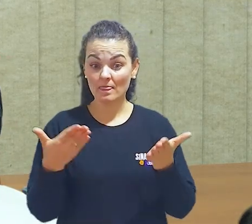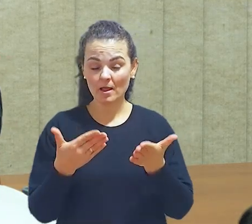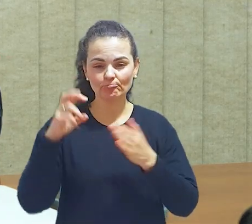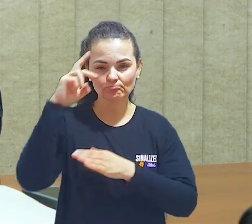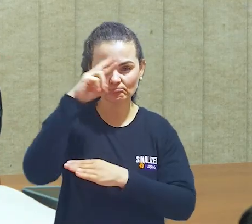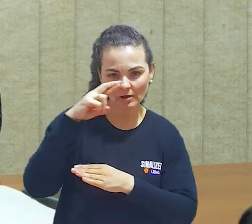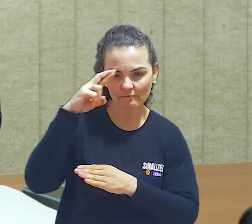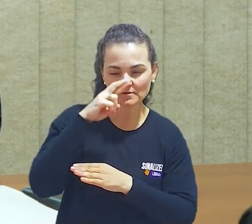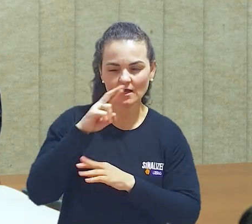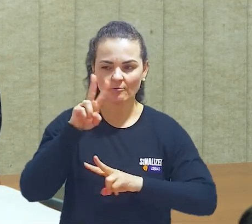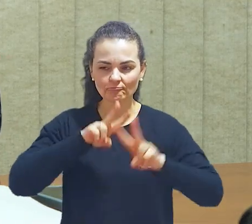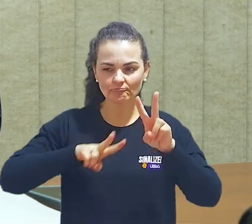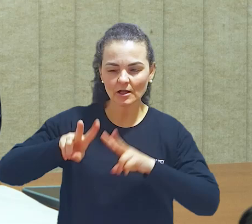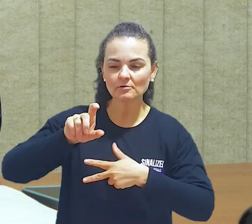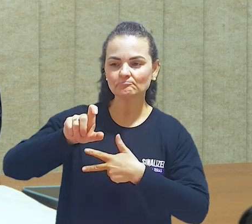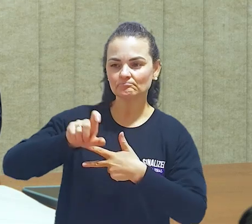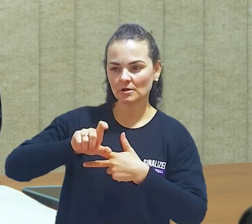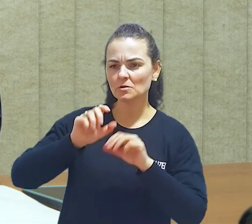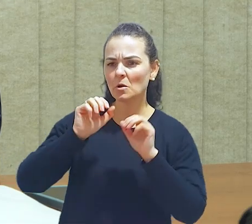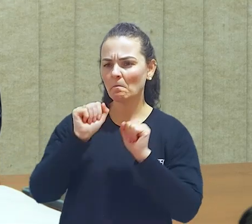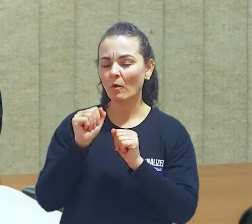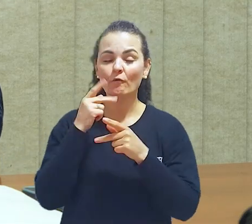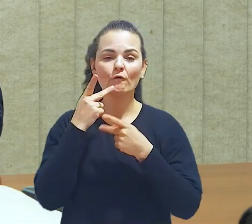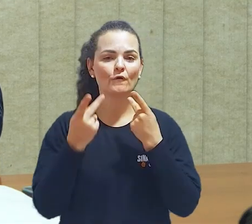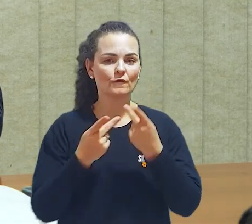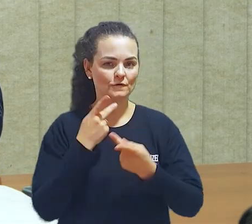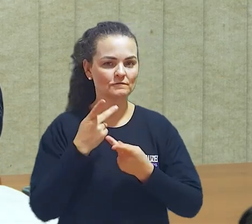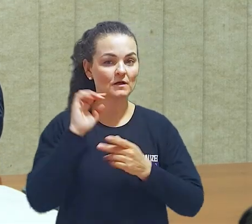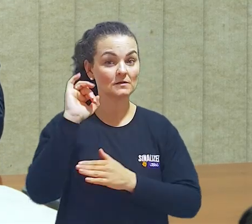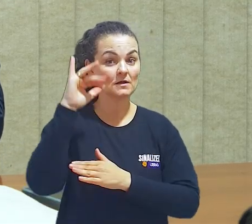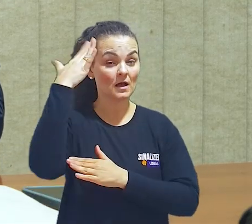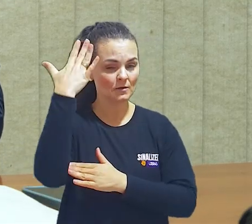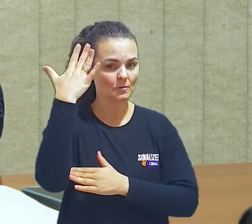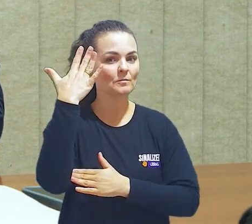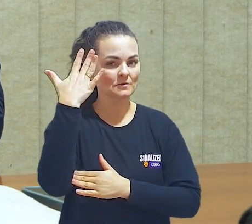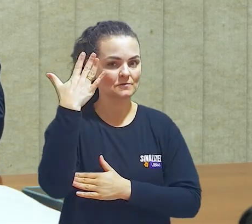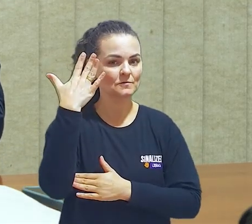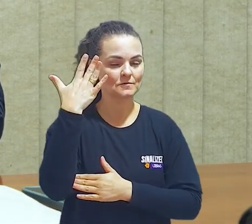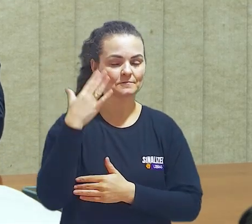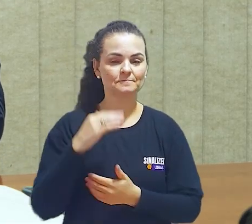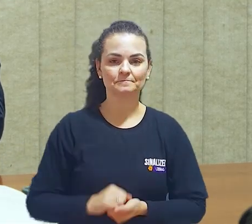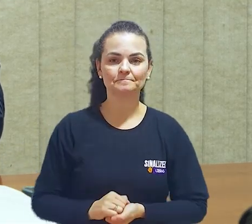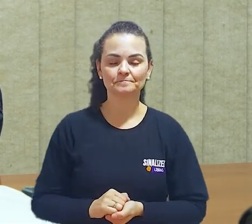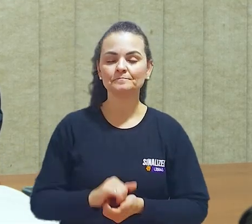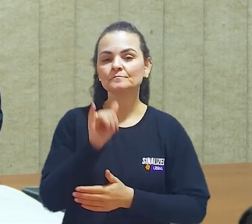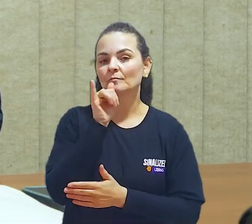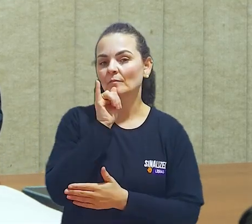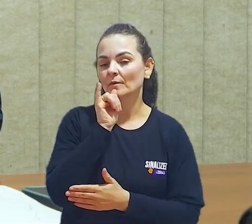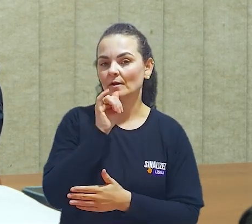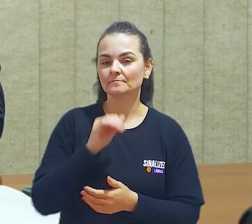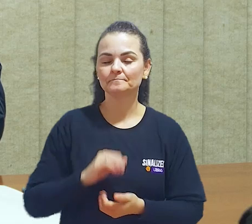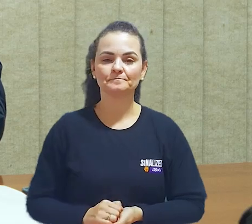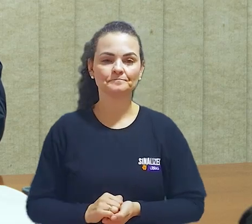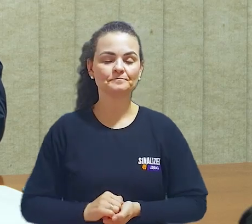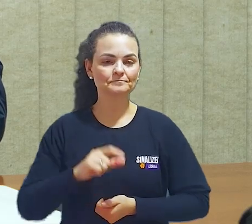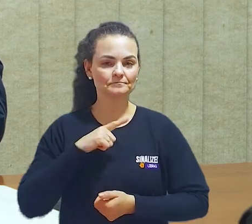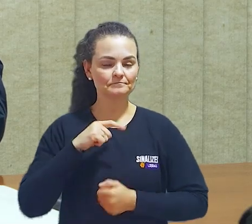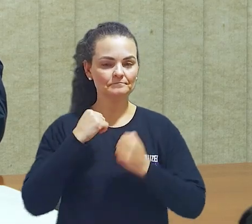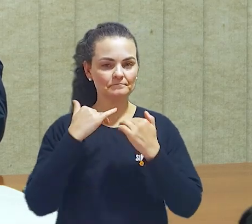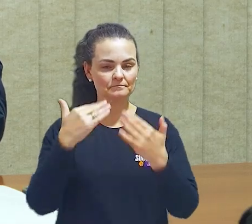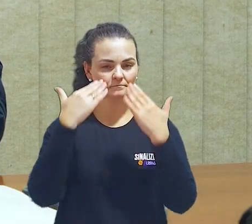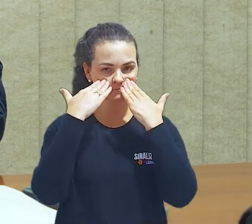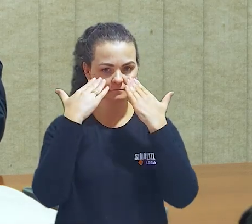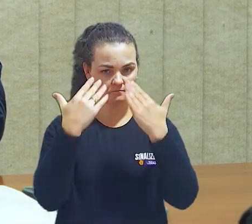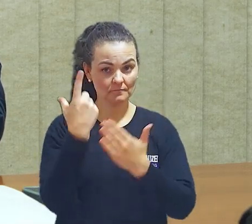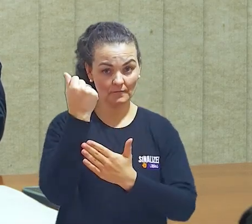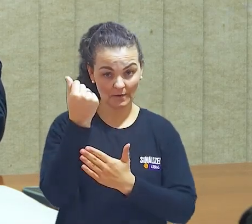o Executivo, eu posso aqui elencar algumas ações. A exemplo, nós tivemos audiência pública de prestação de contas